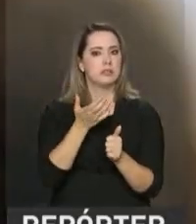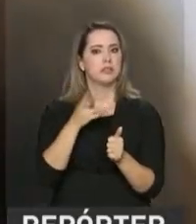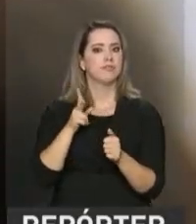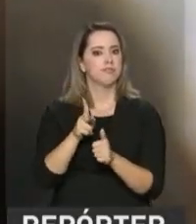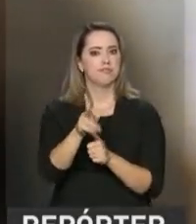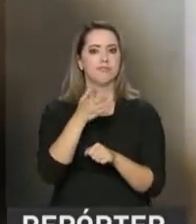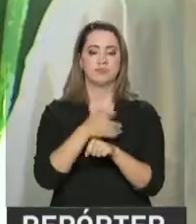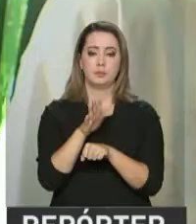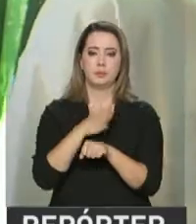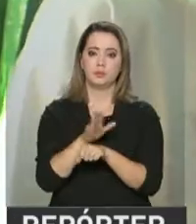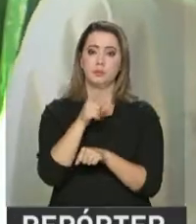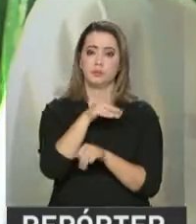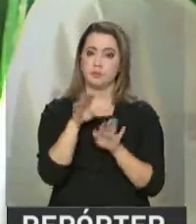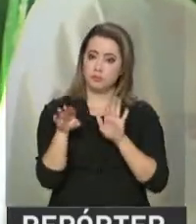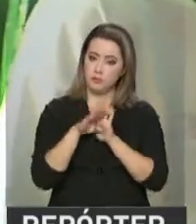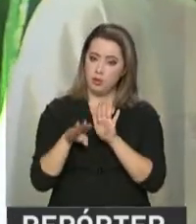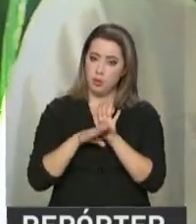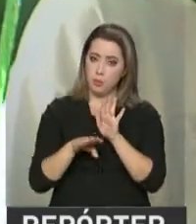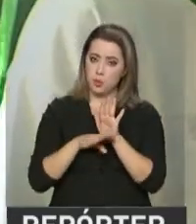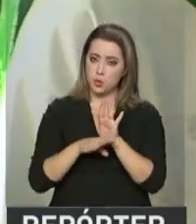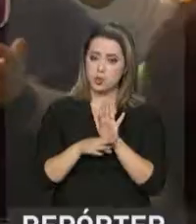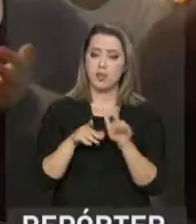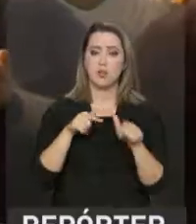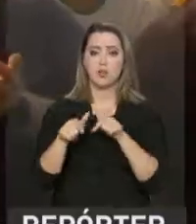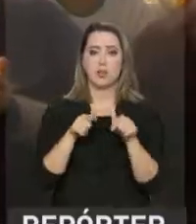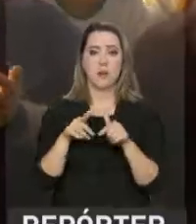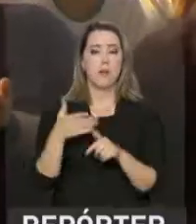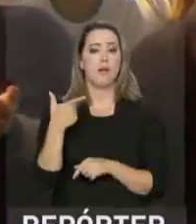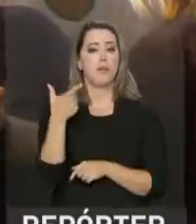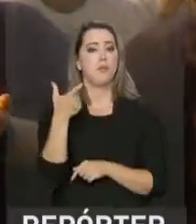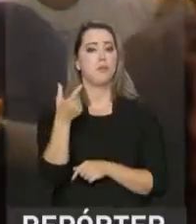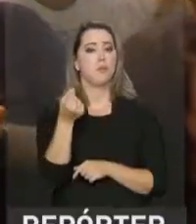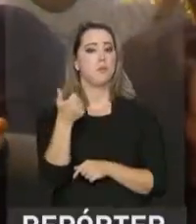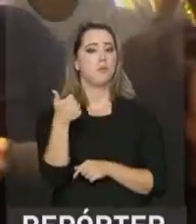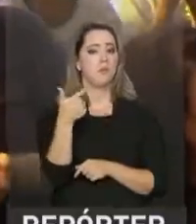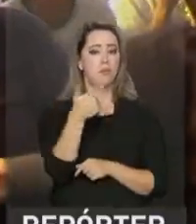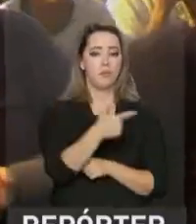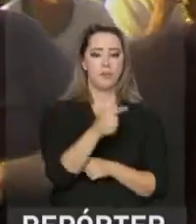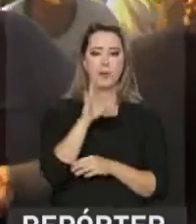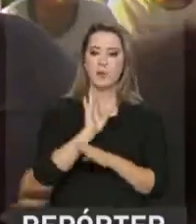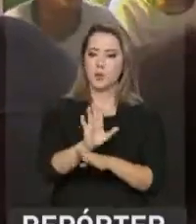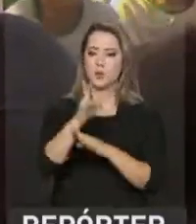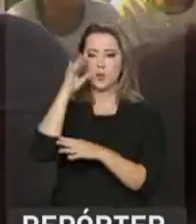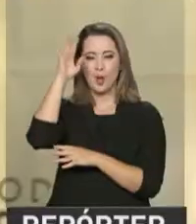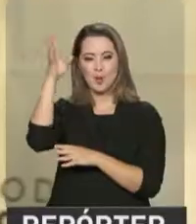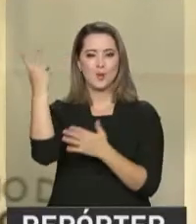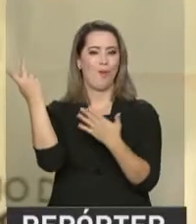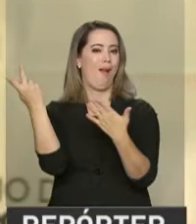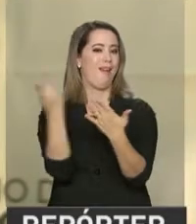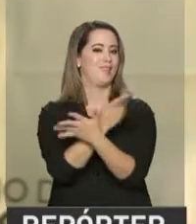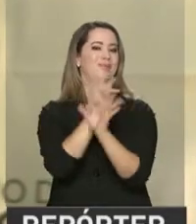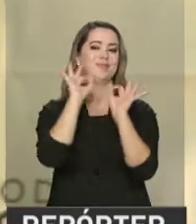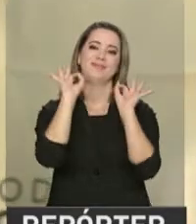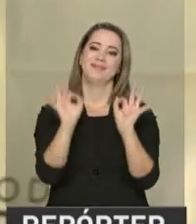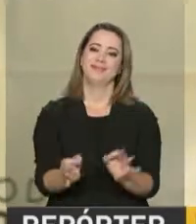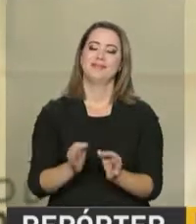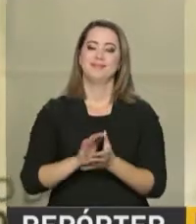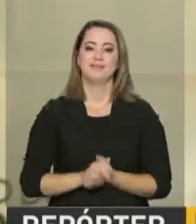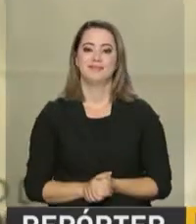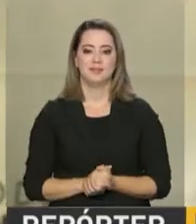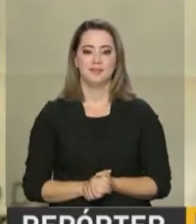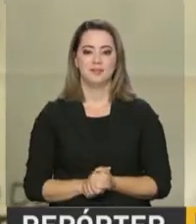trata da manhã trabalha bem de 2012 para ajudar esse sonho se tornar realidade o objetivo que eles possam